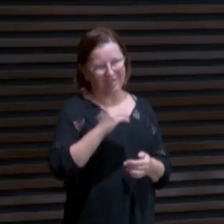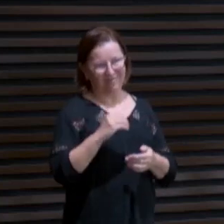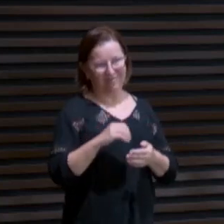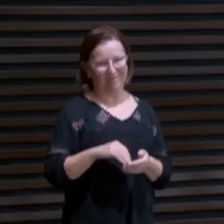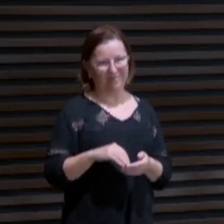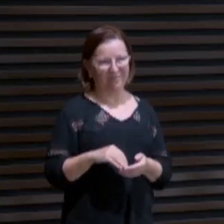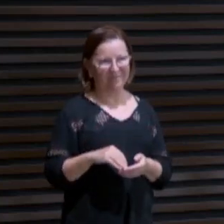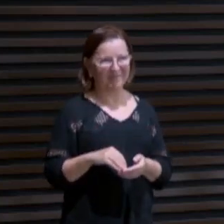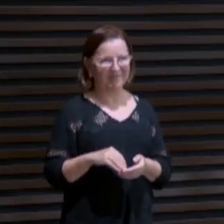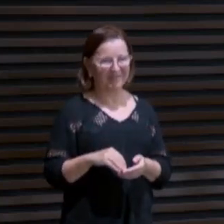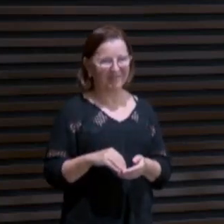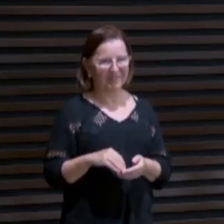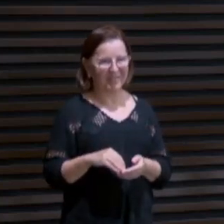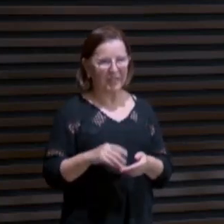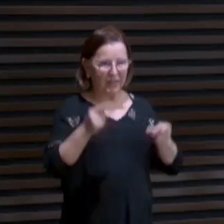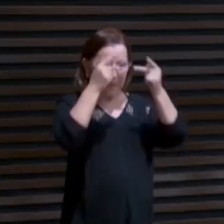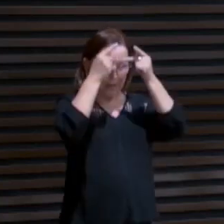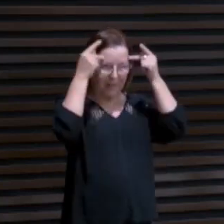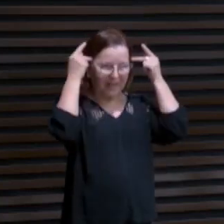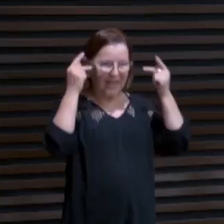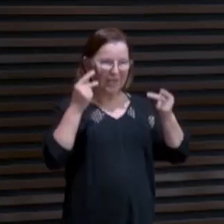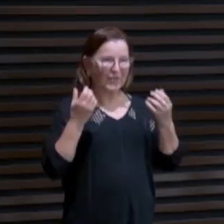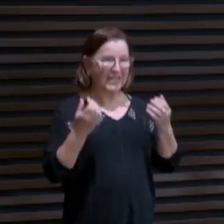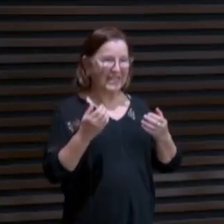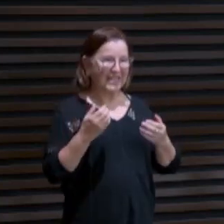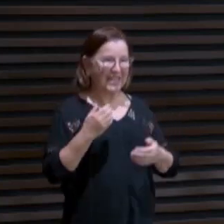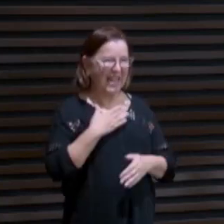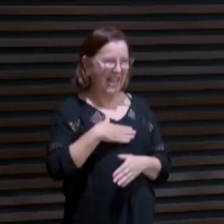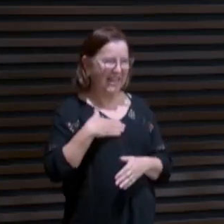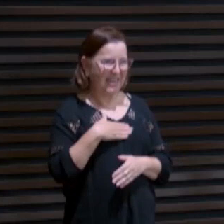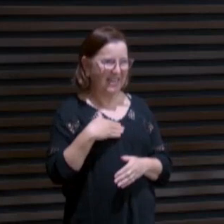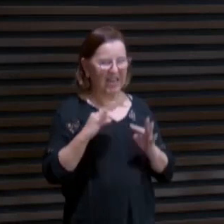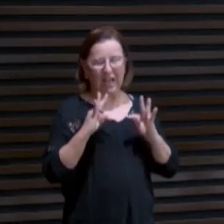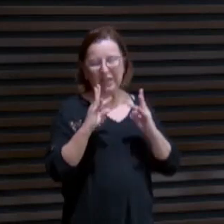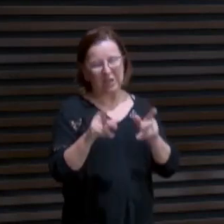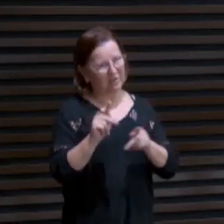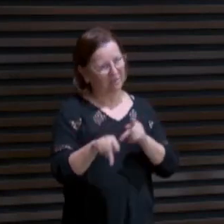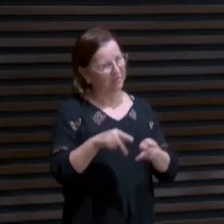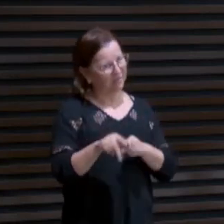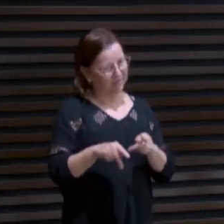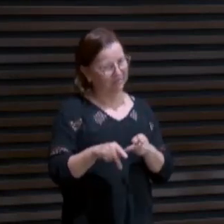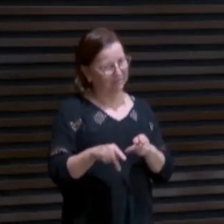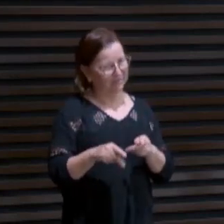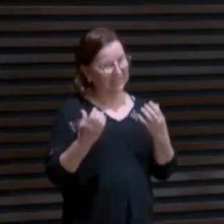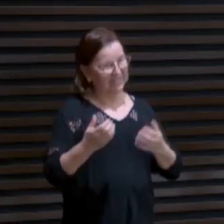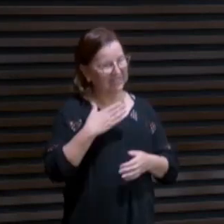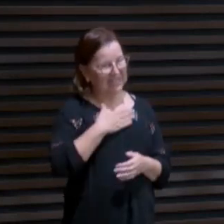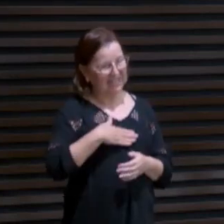Ele queria agradar a gregos e troianos. Ele queria